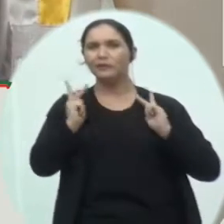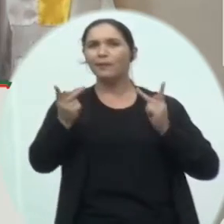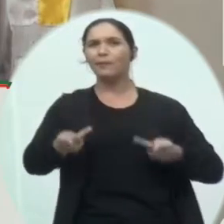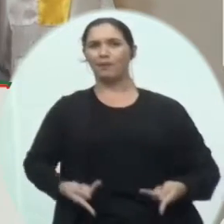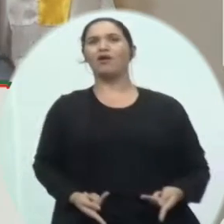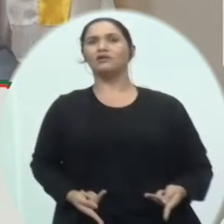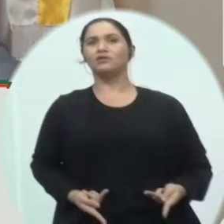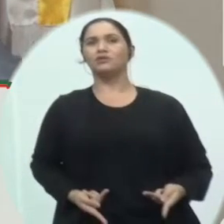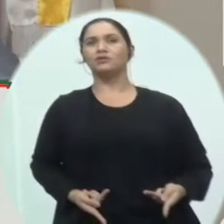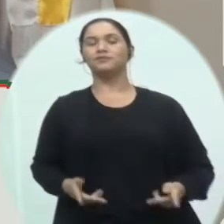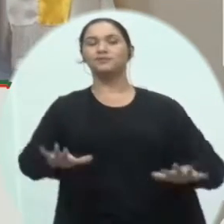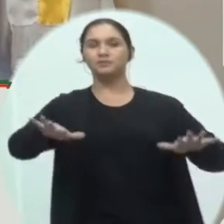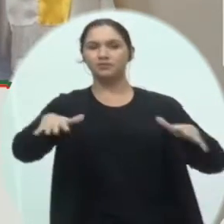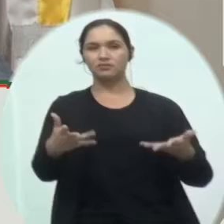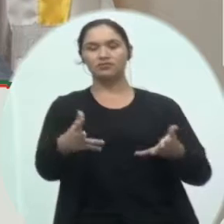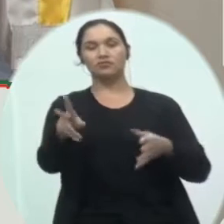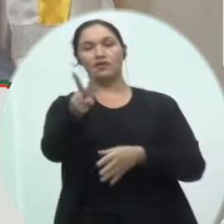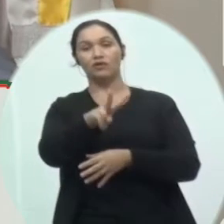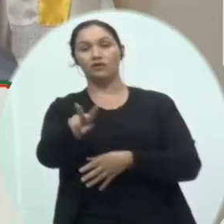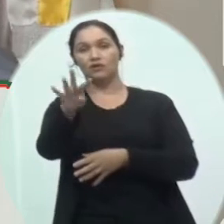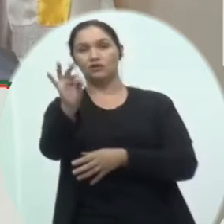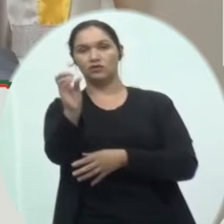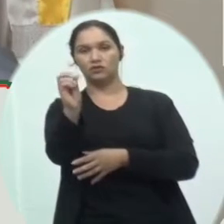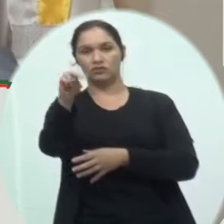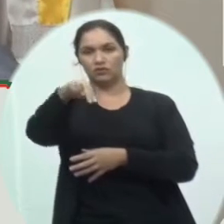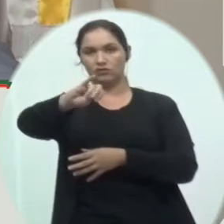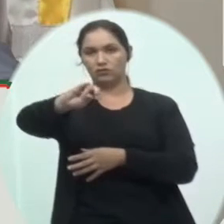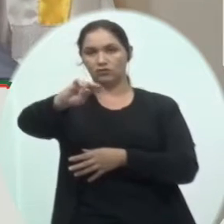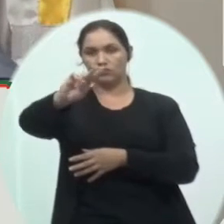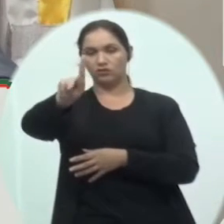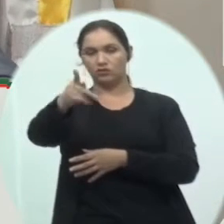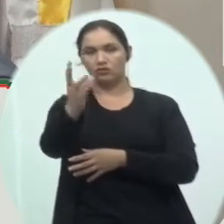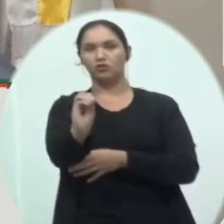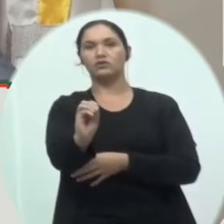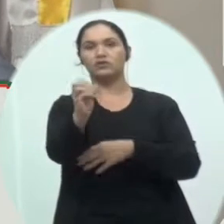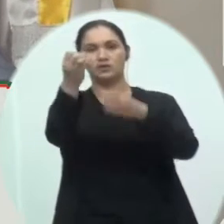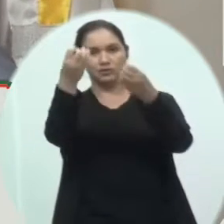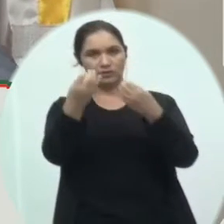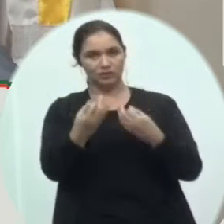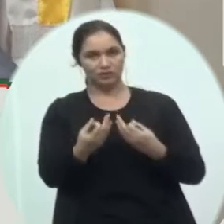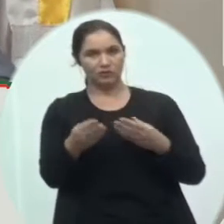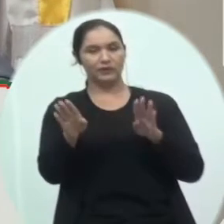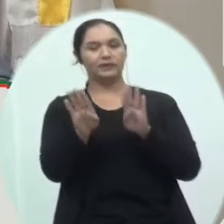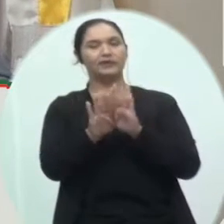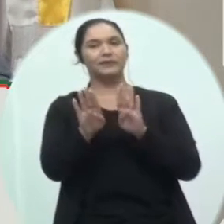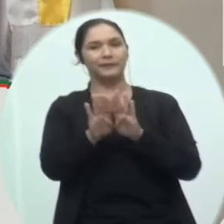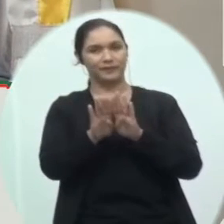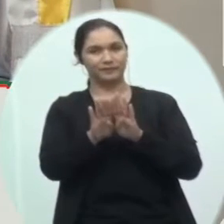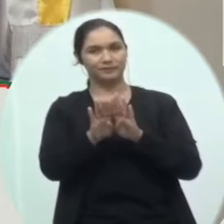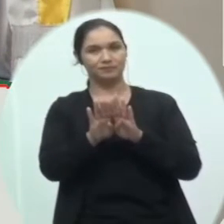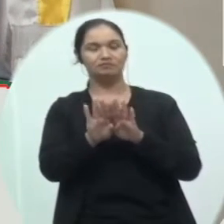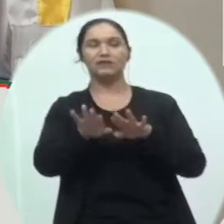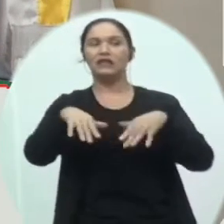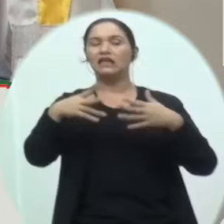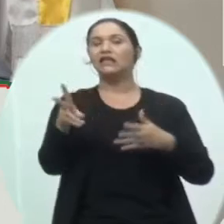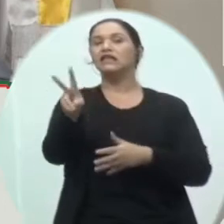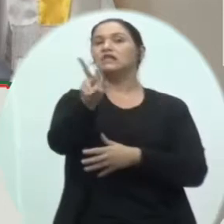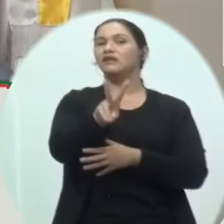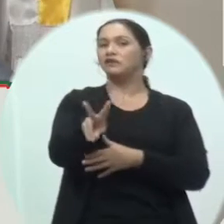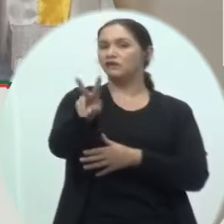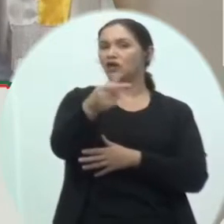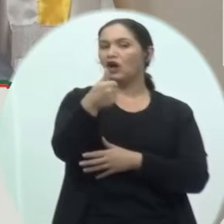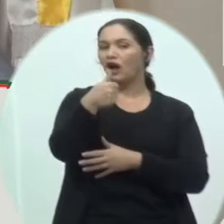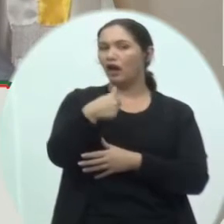do vereador Toninho, quanto aos requerimentos, Toninho, vereador, eu faço bastante requerimento, que é prerrogativa do vereador de